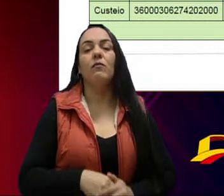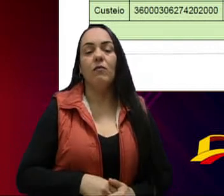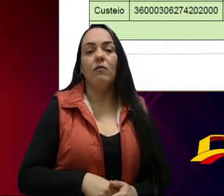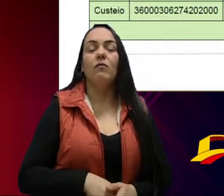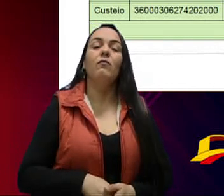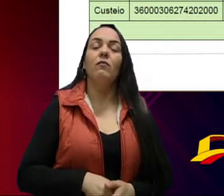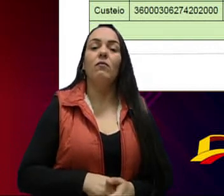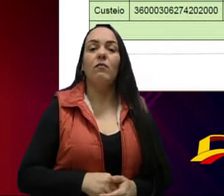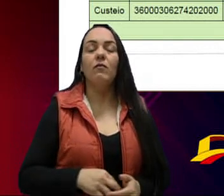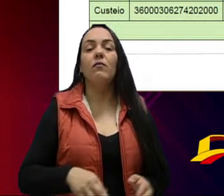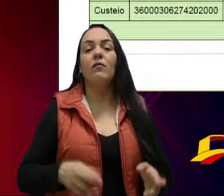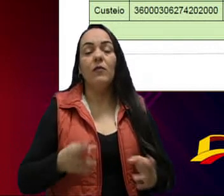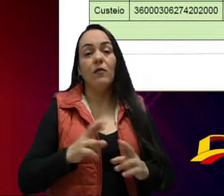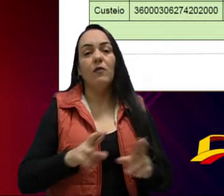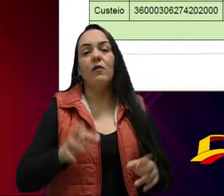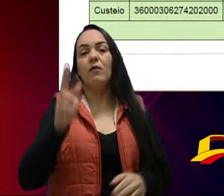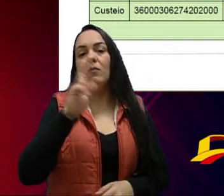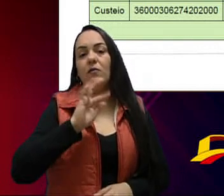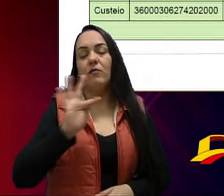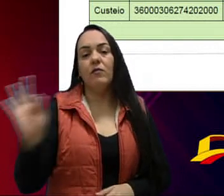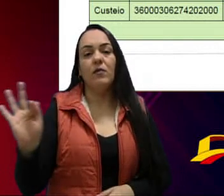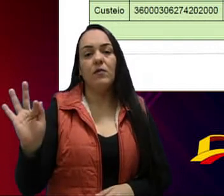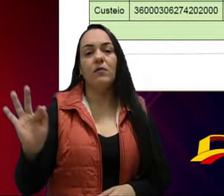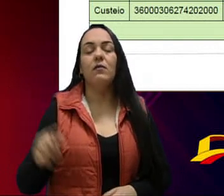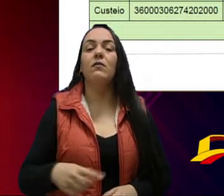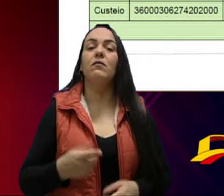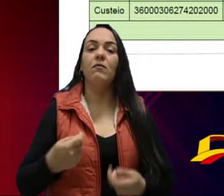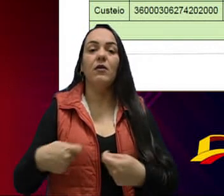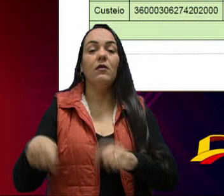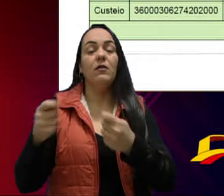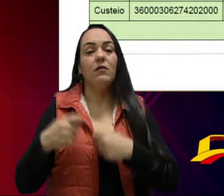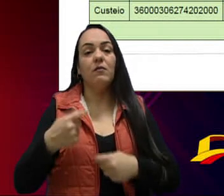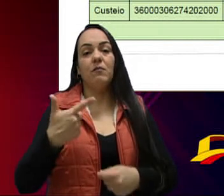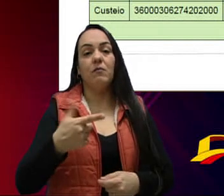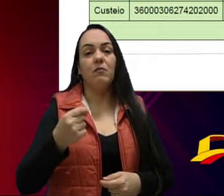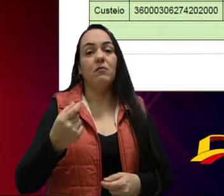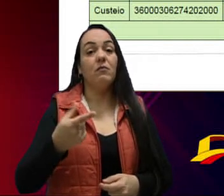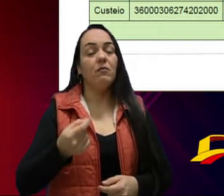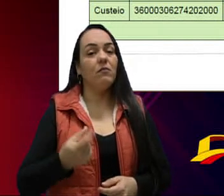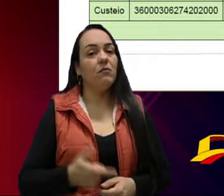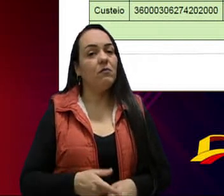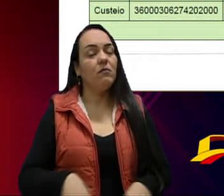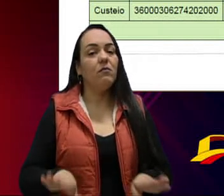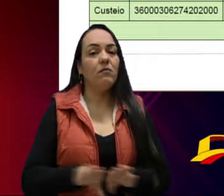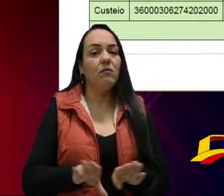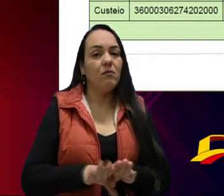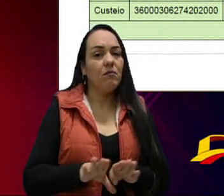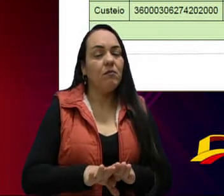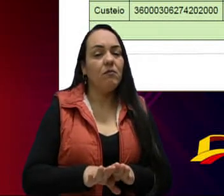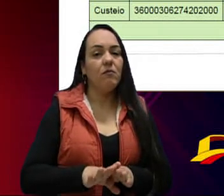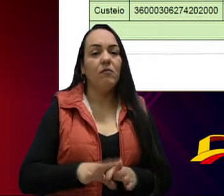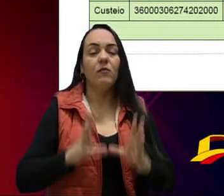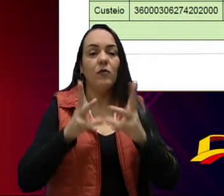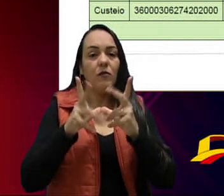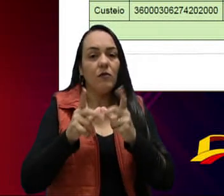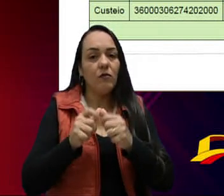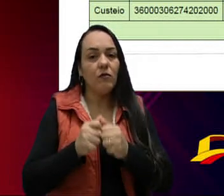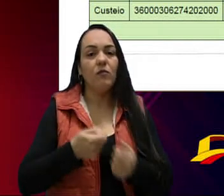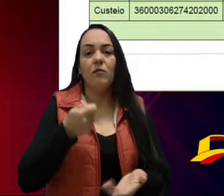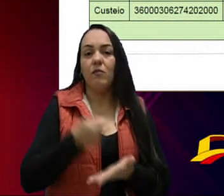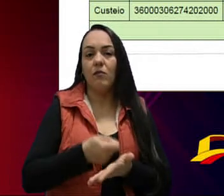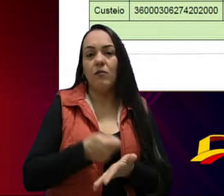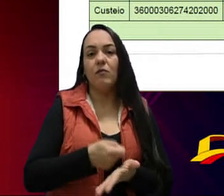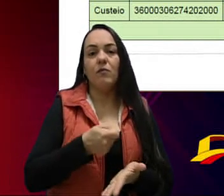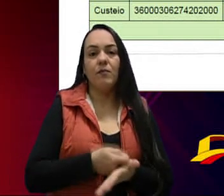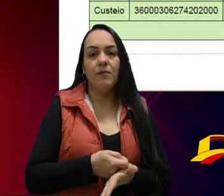recursos refrigerais extraordinários recebidos em 2020 então todos eles são para custeio